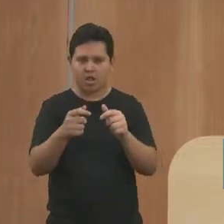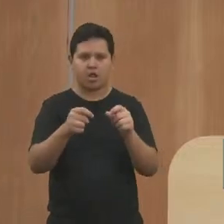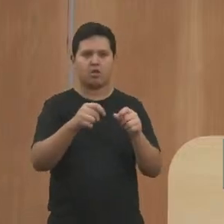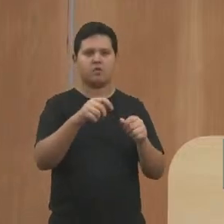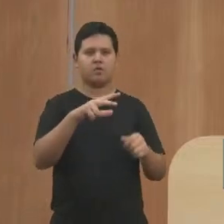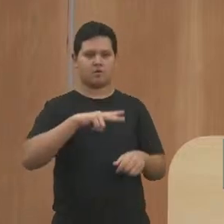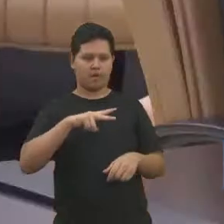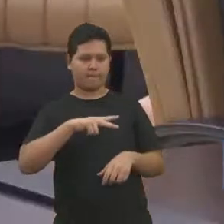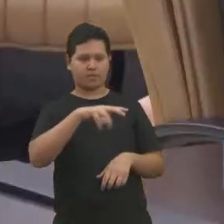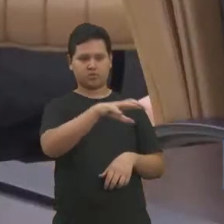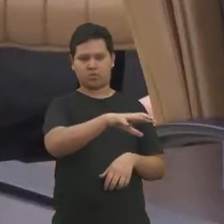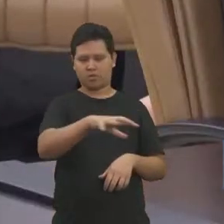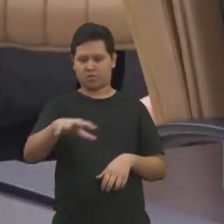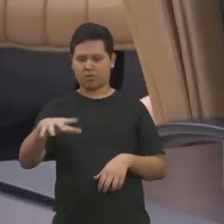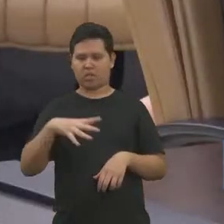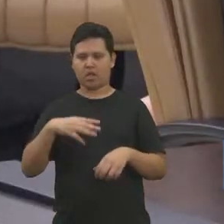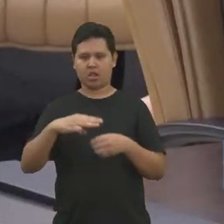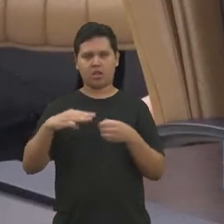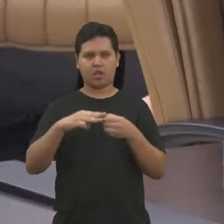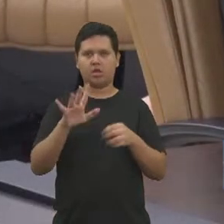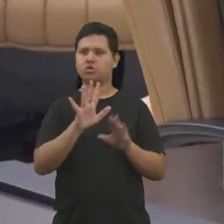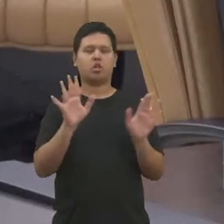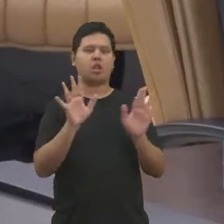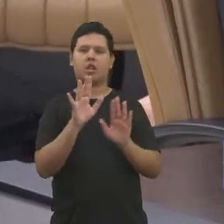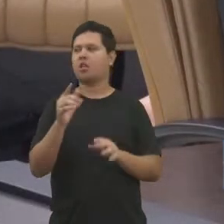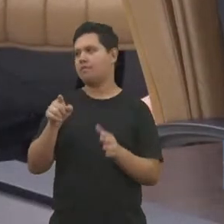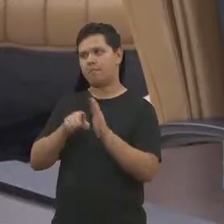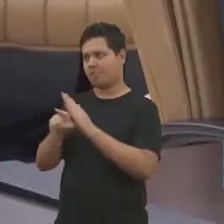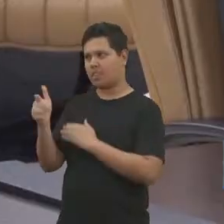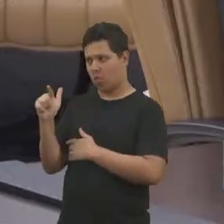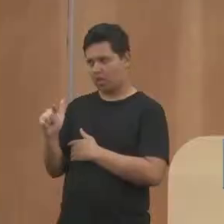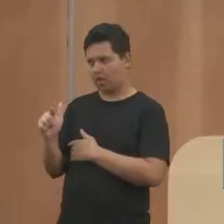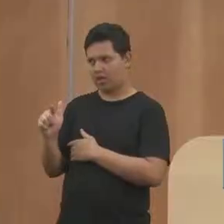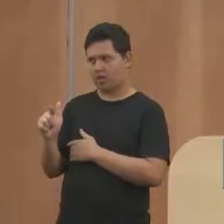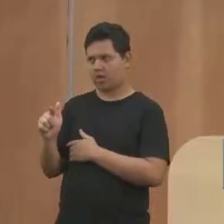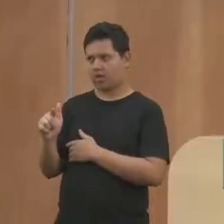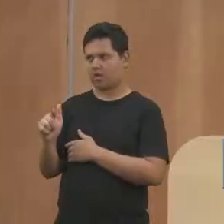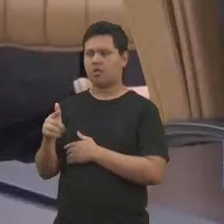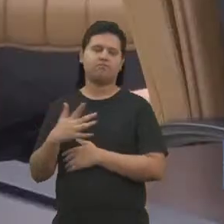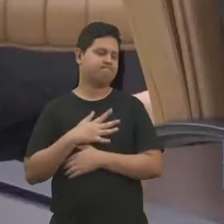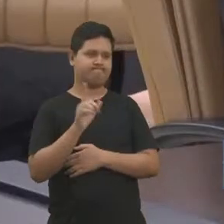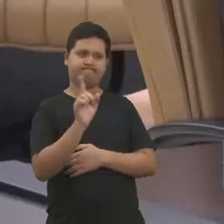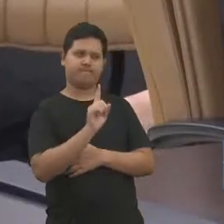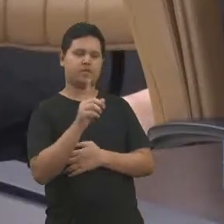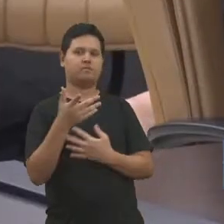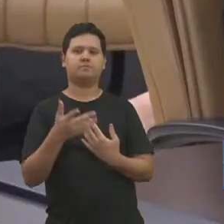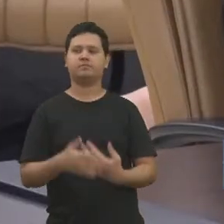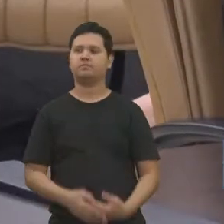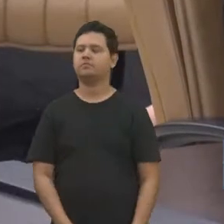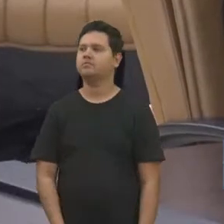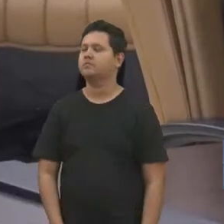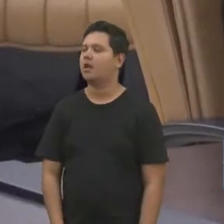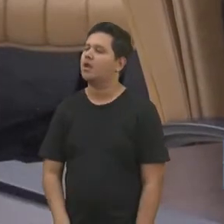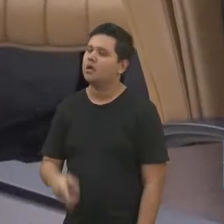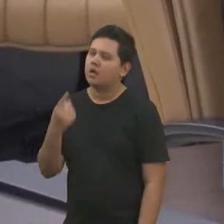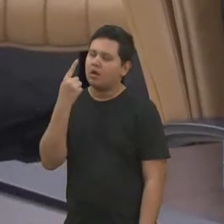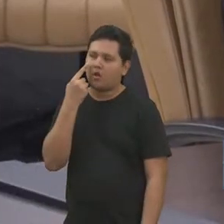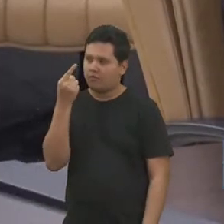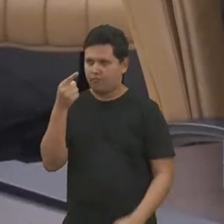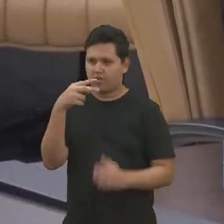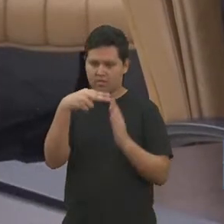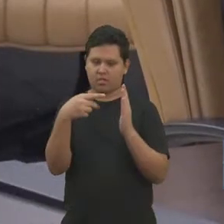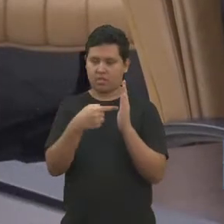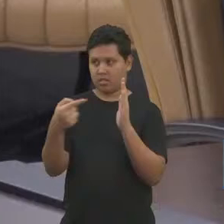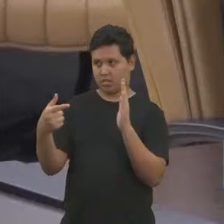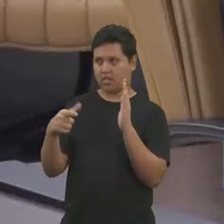momento. Certo, mas ainda não existe esse... Não existe, finalizado não. Então, pelo que a gente falou aqui, pelas suas respostas, houve